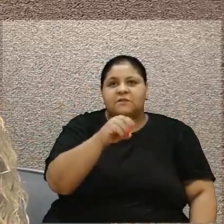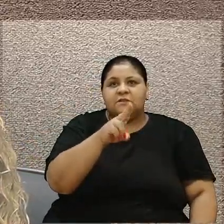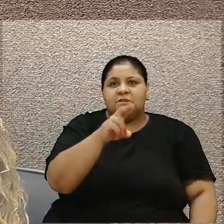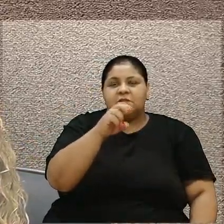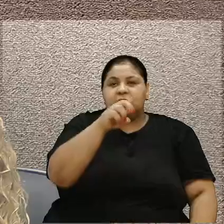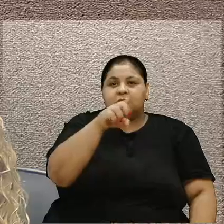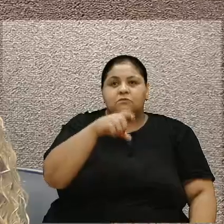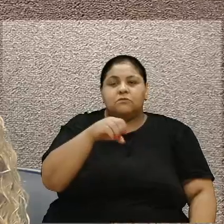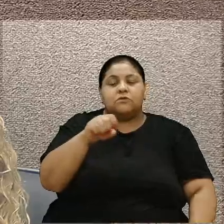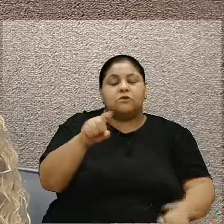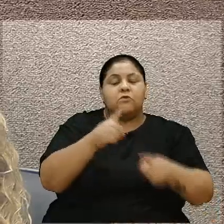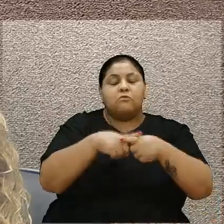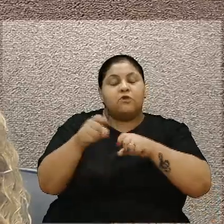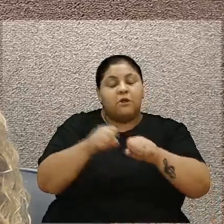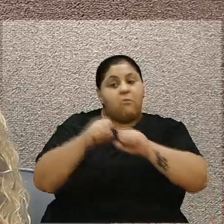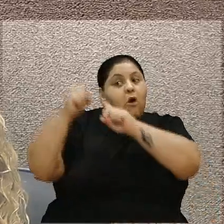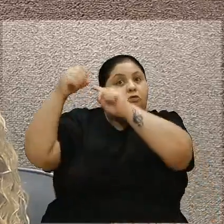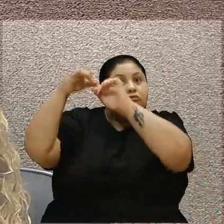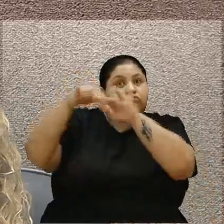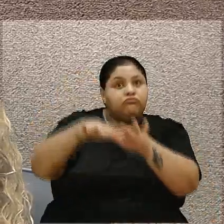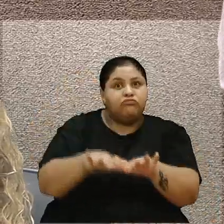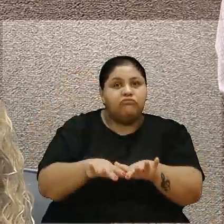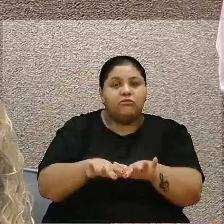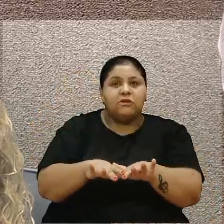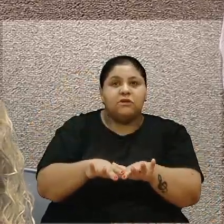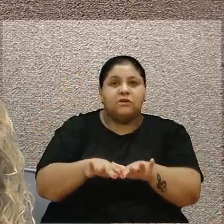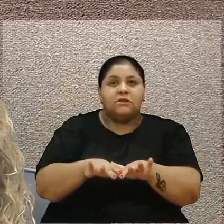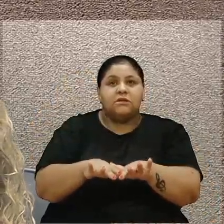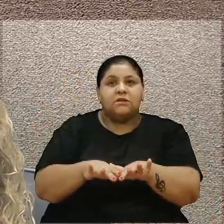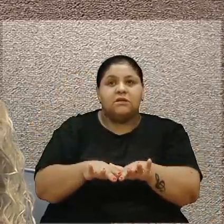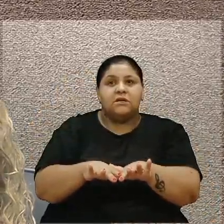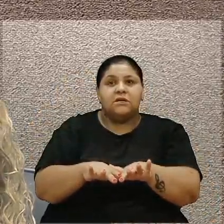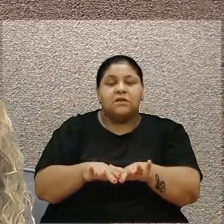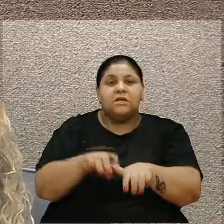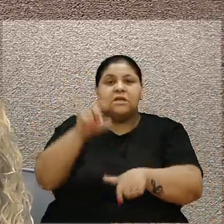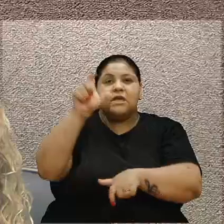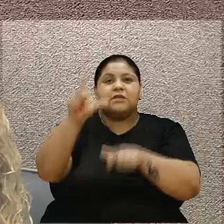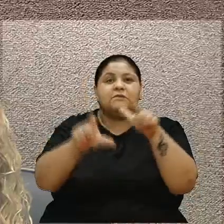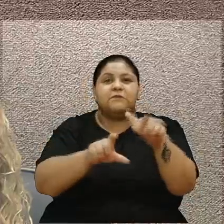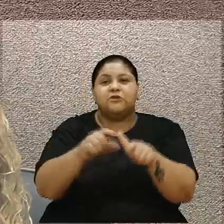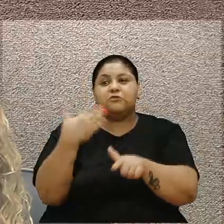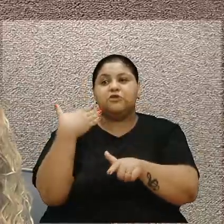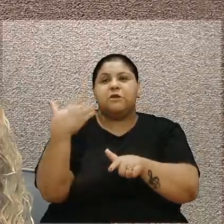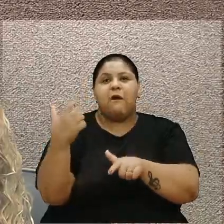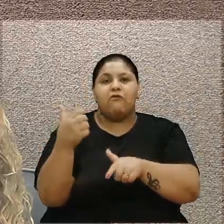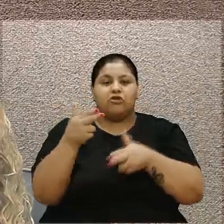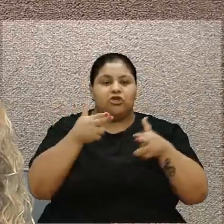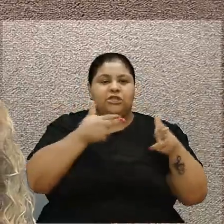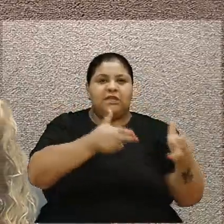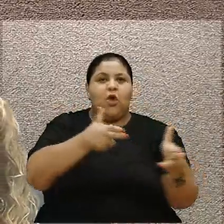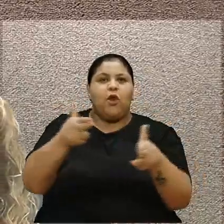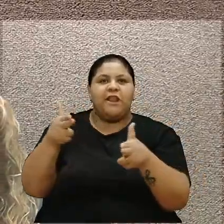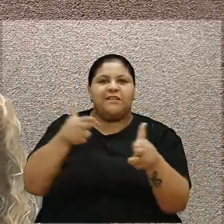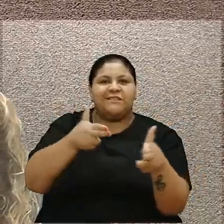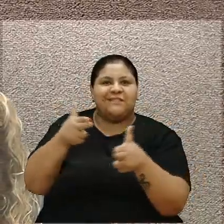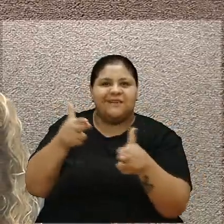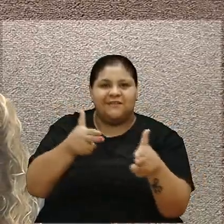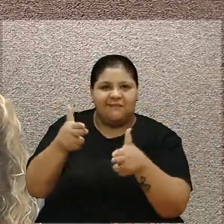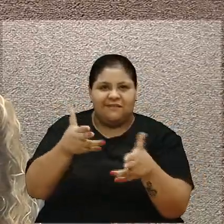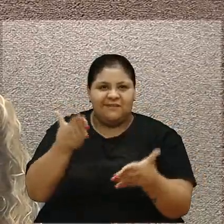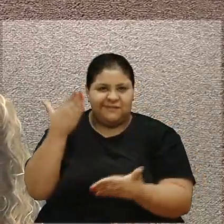abaixo. E aí eu fui chamado por alguns colegas dessa casa na época de terrorista, porque taquei o